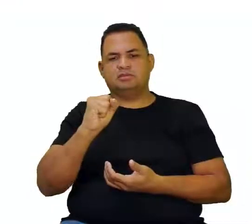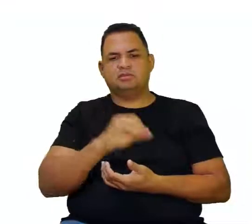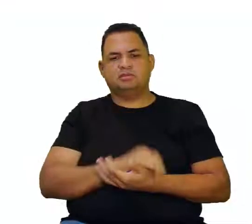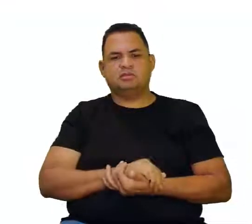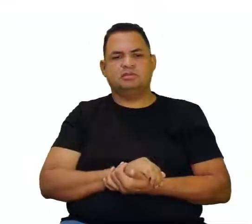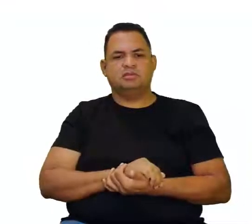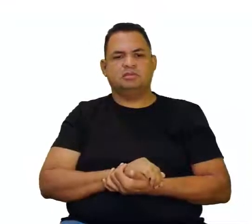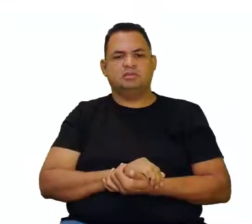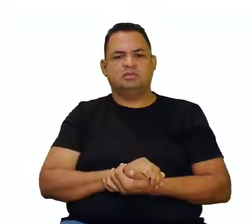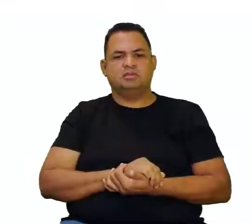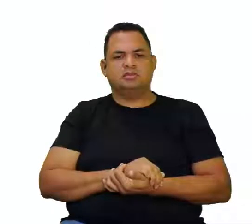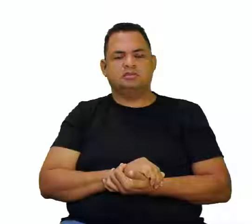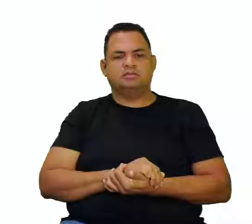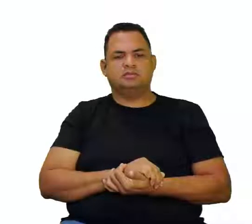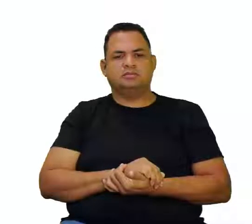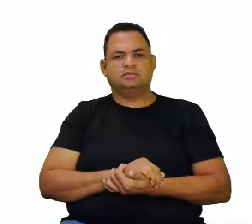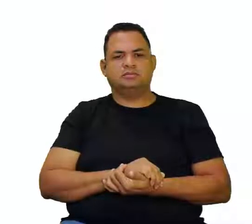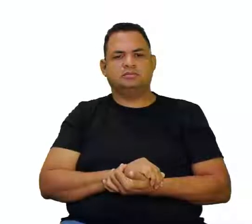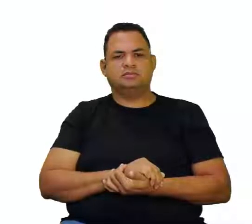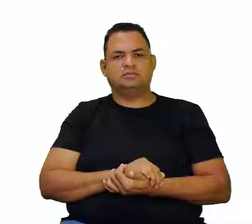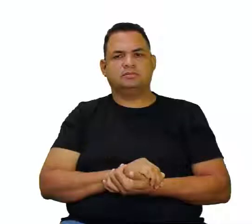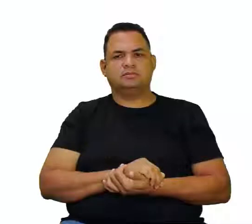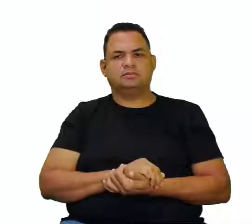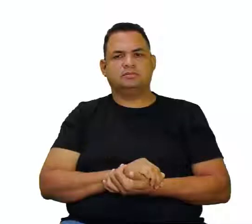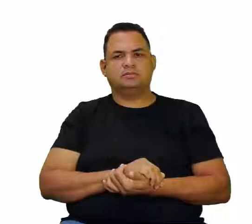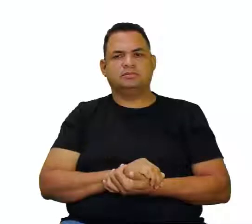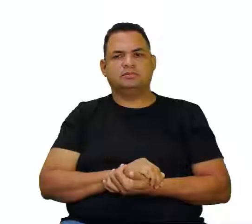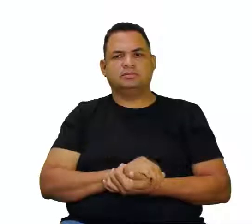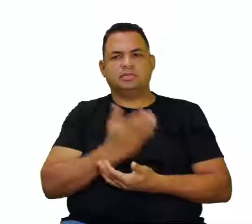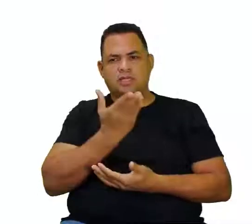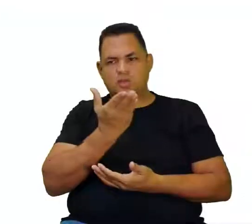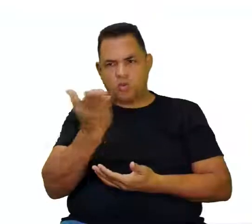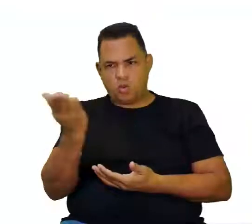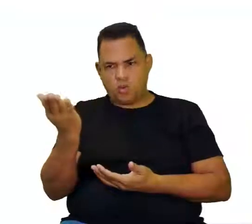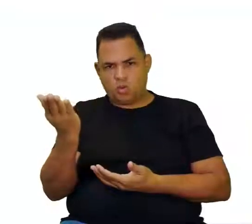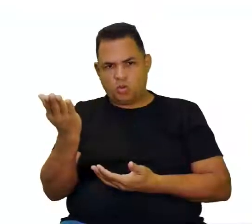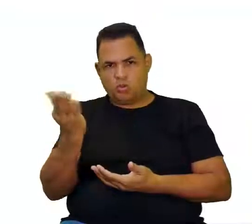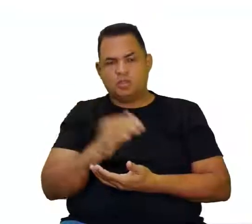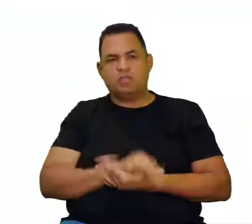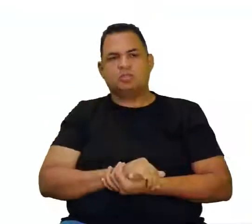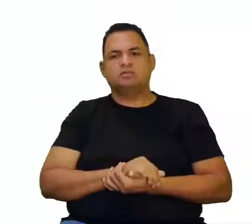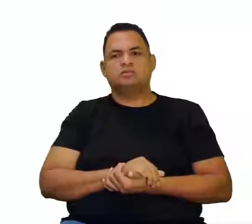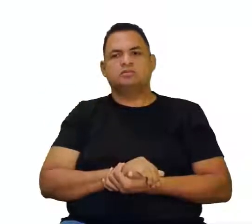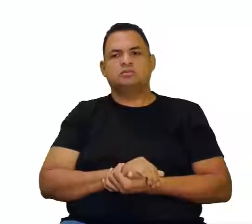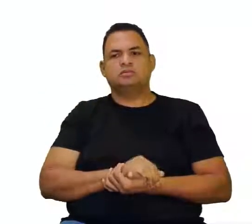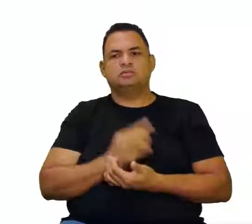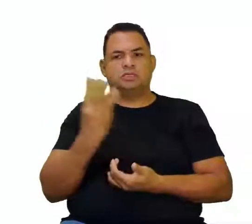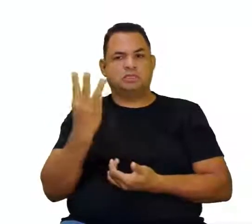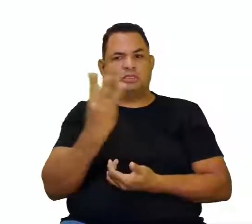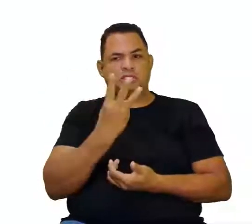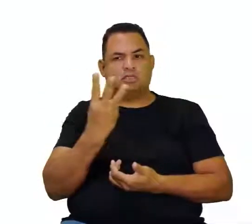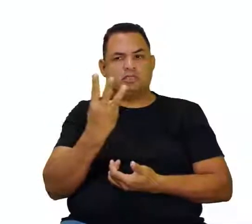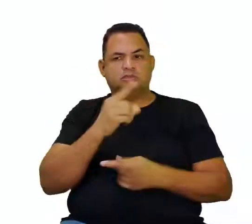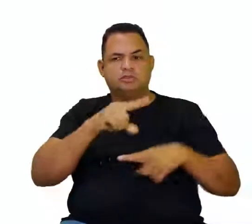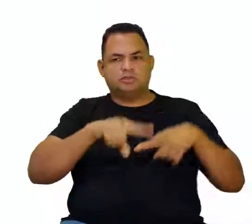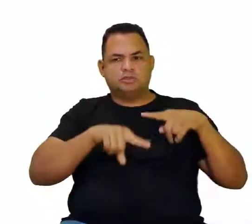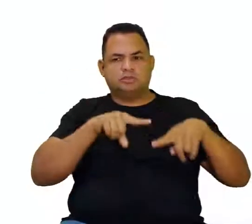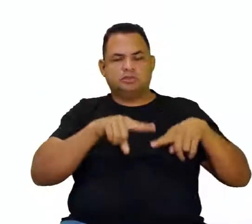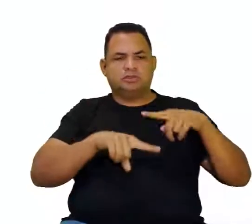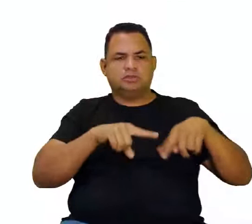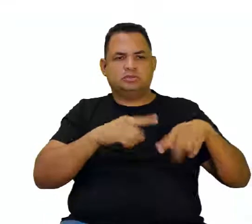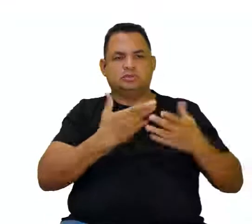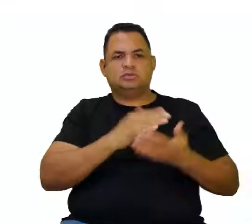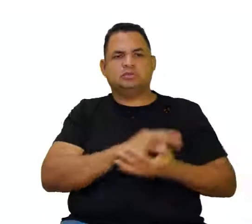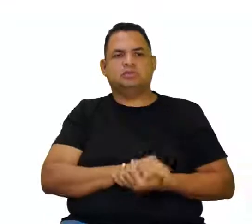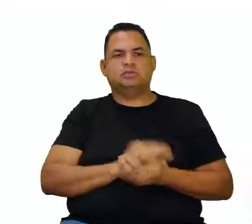temos um composto orgânico formado por cloro, por flúor e por carbonos.